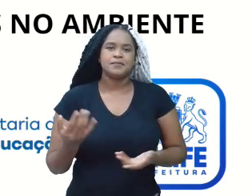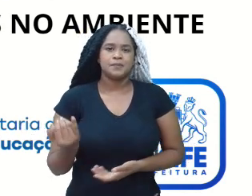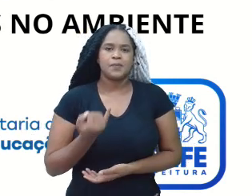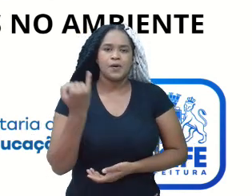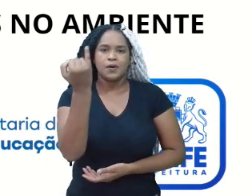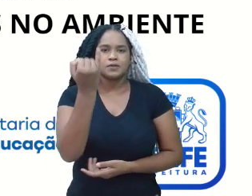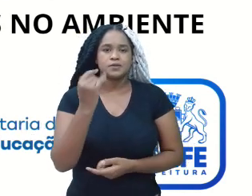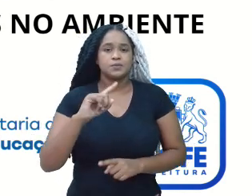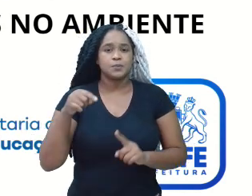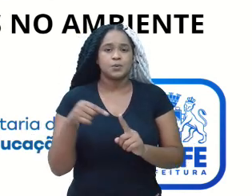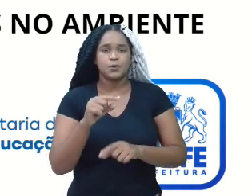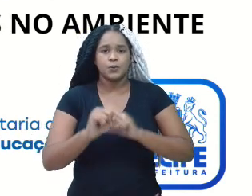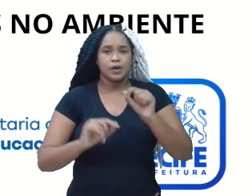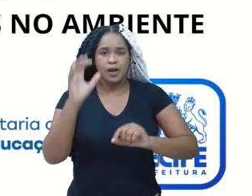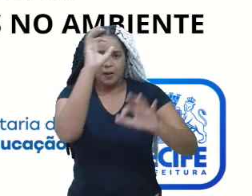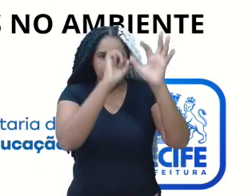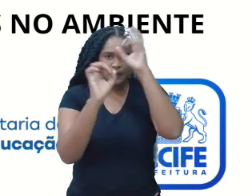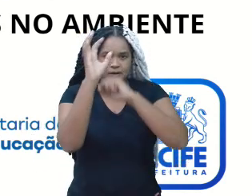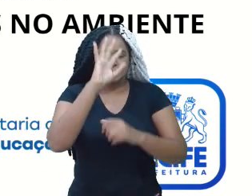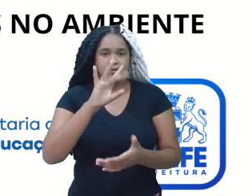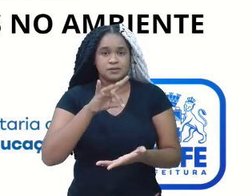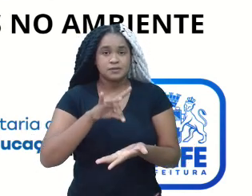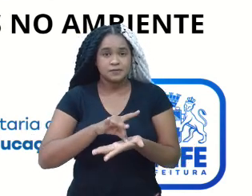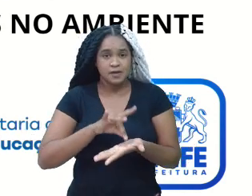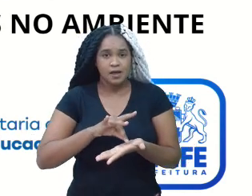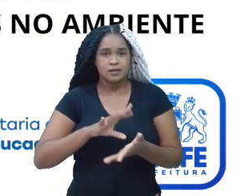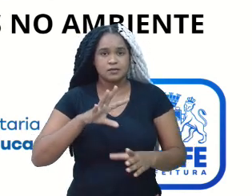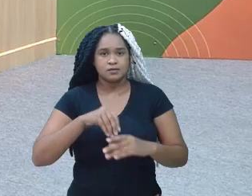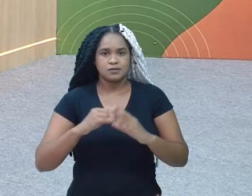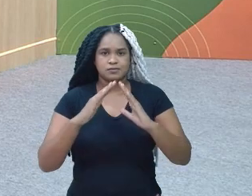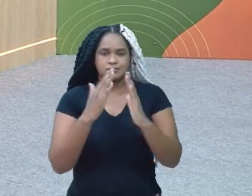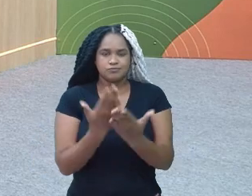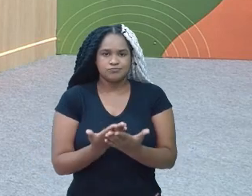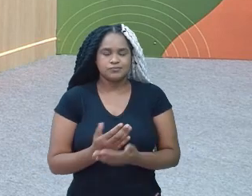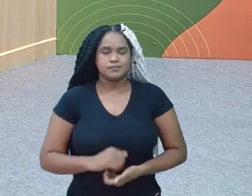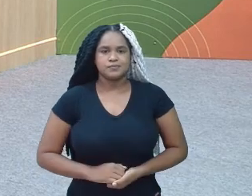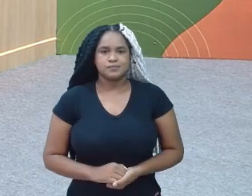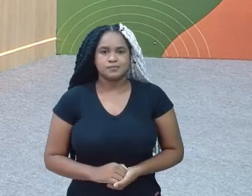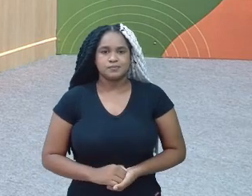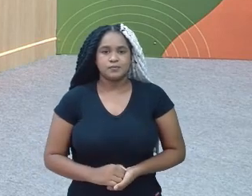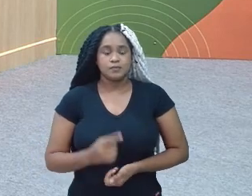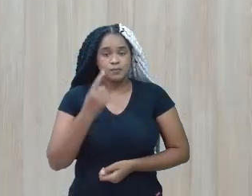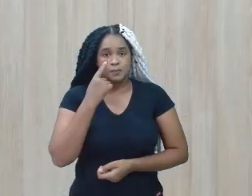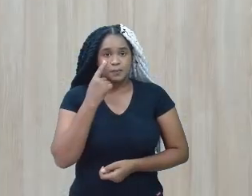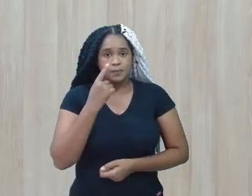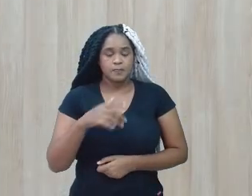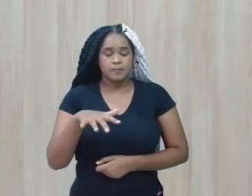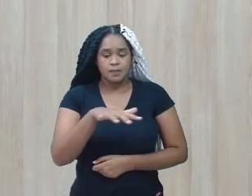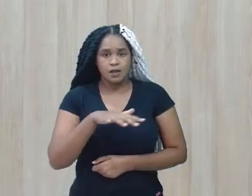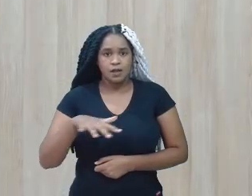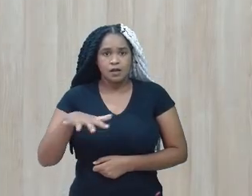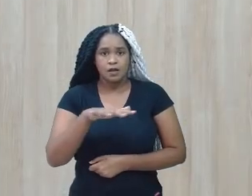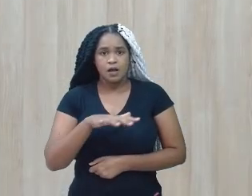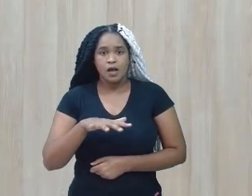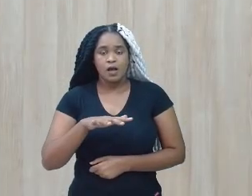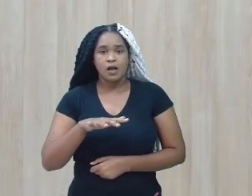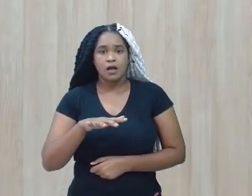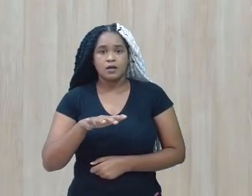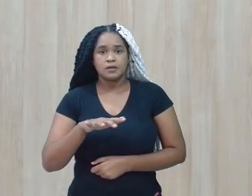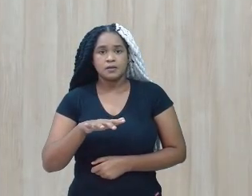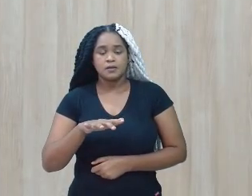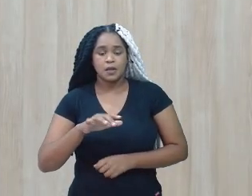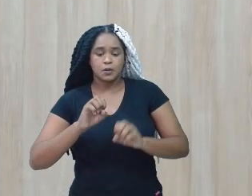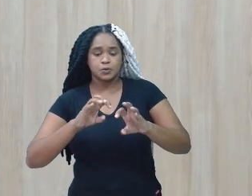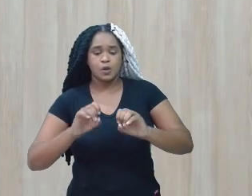aprendizagens significativas no ambiente escolar. Quando falamos desse público-alvo, que é a educação